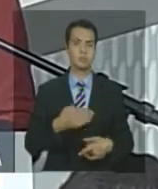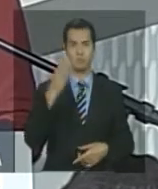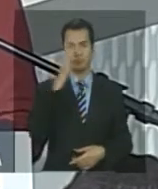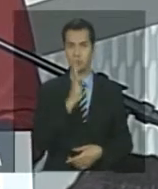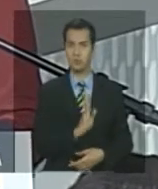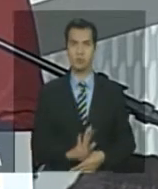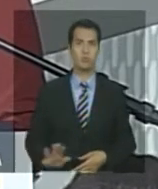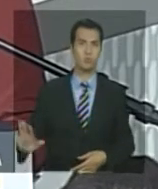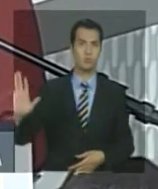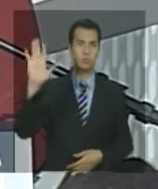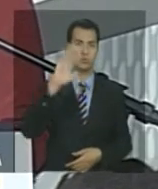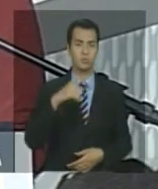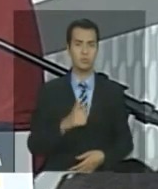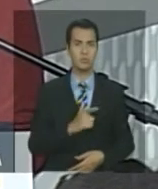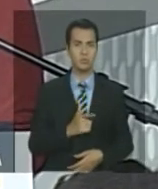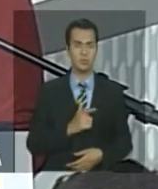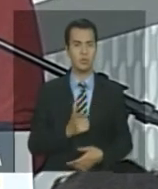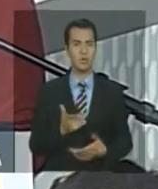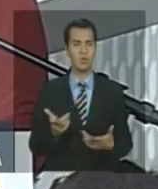pode receber menos.